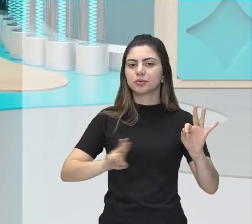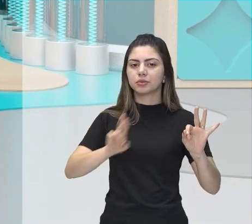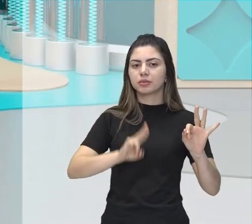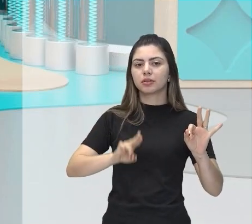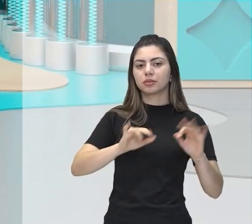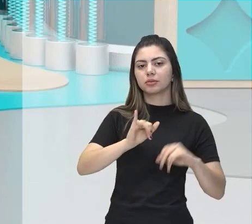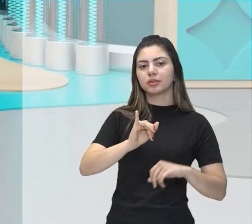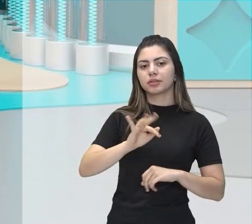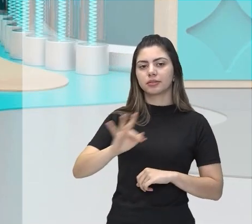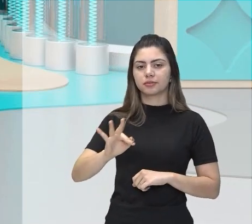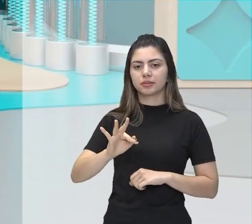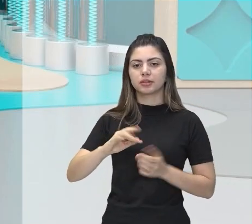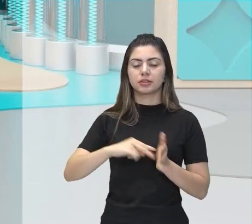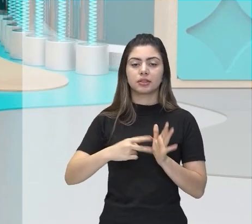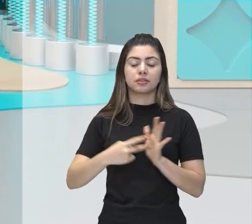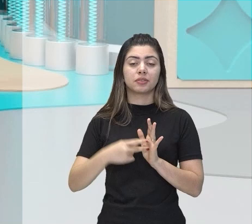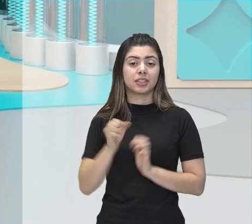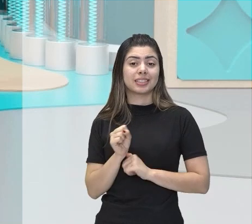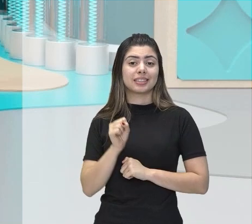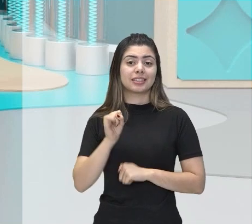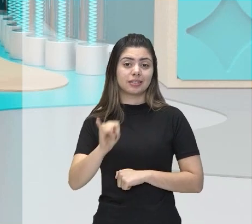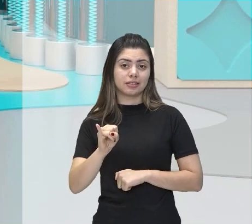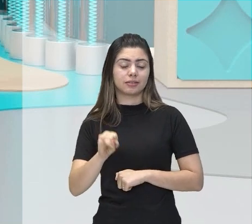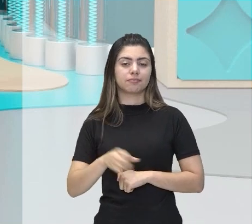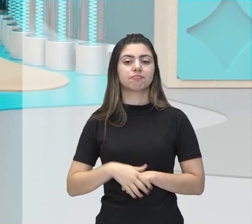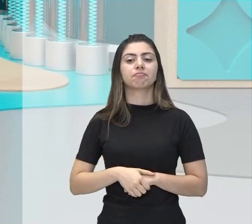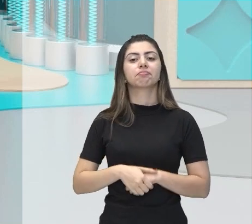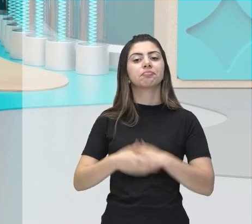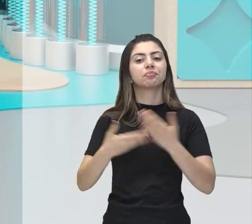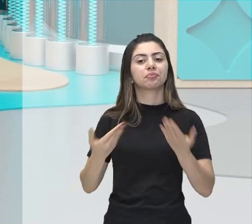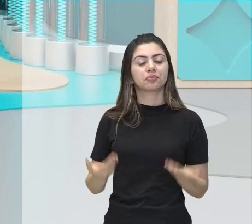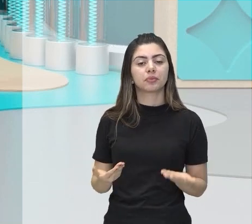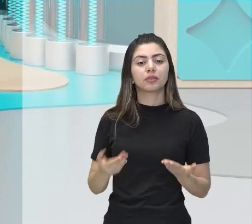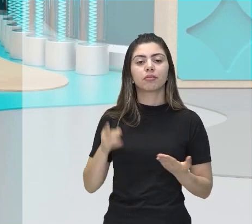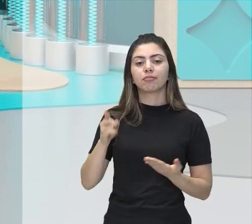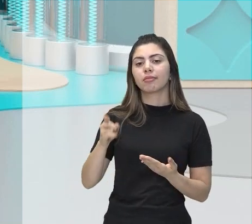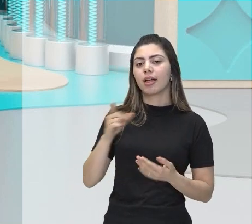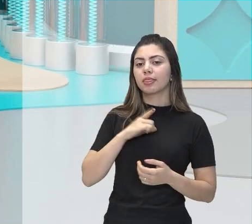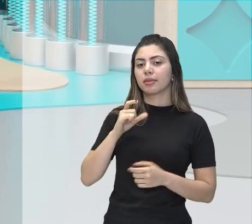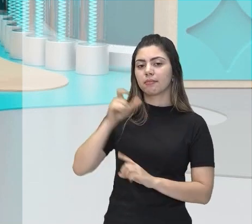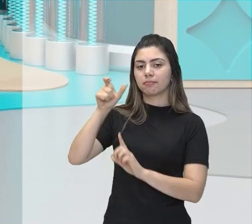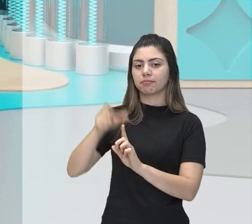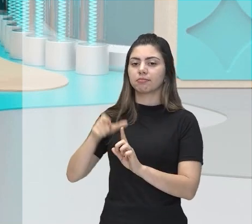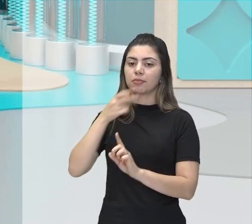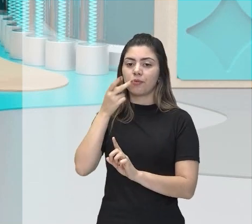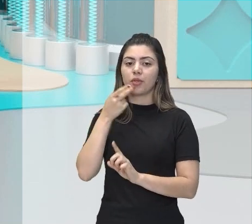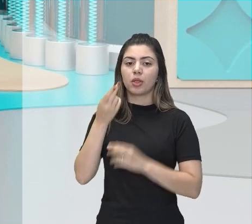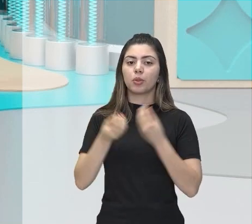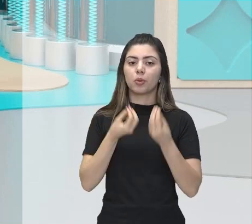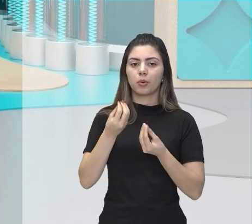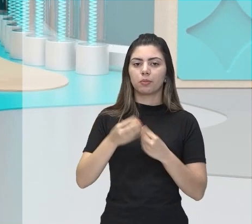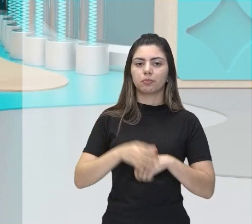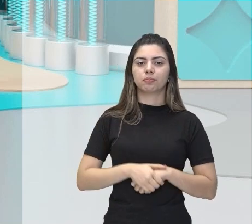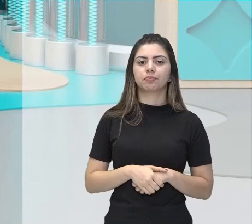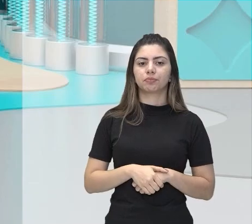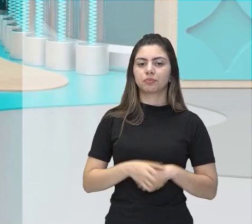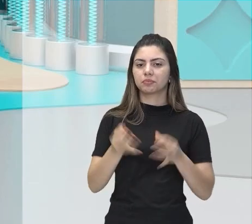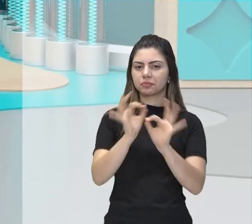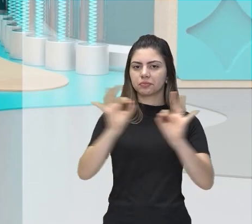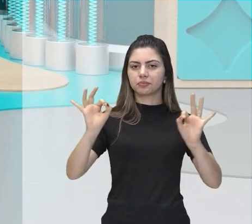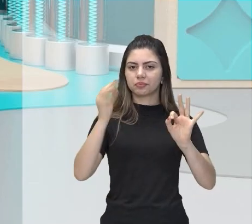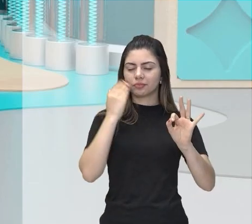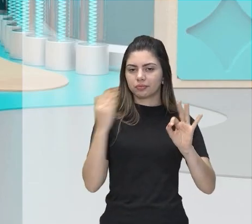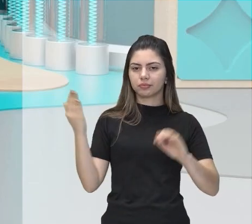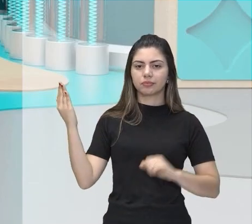quer dizer se. E nesse caso, o personagem está falando assim, if you call,